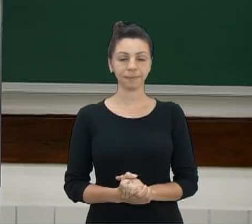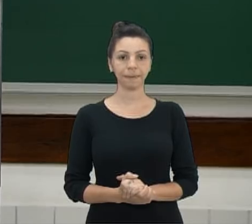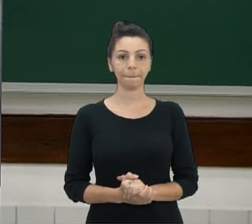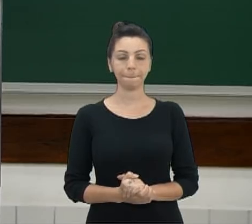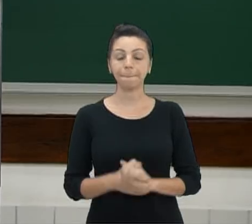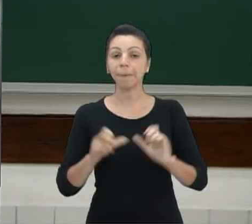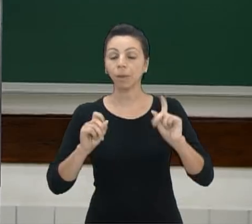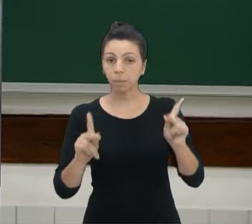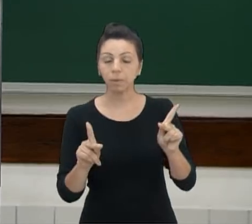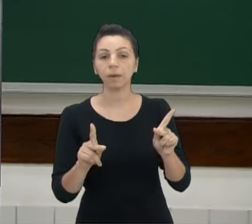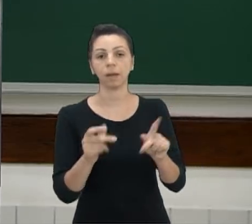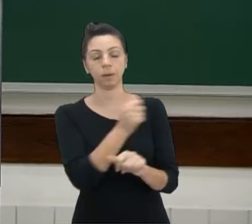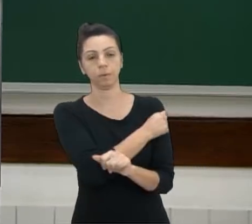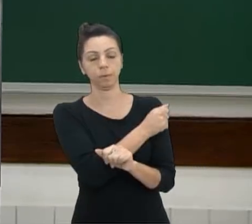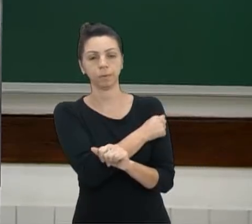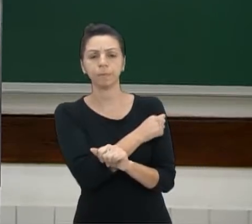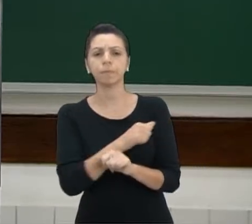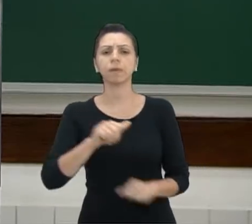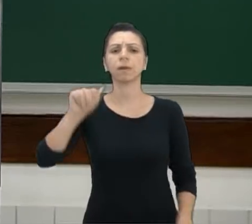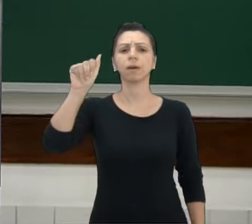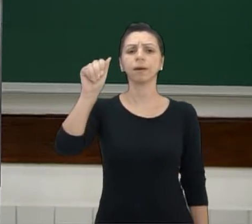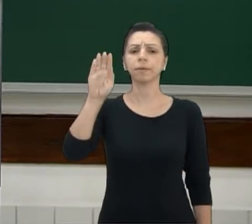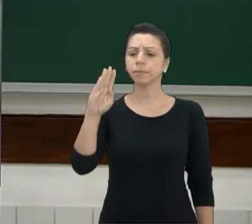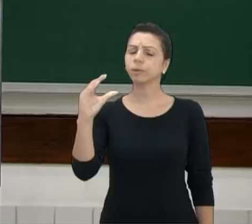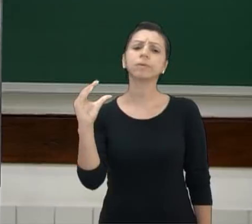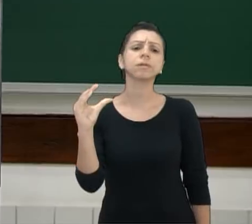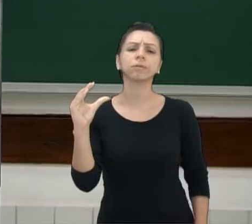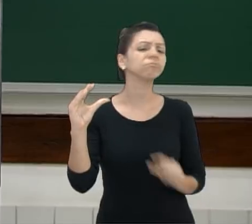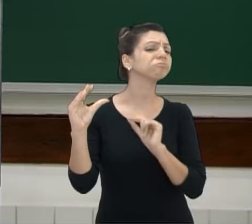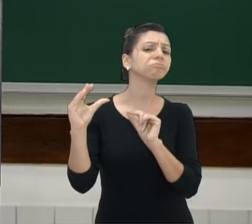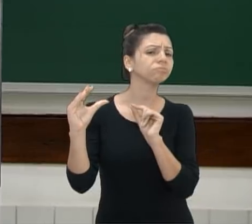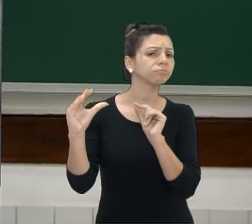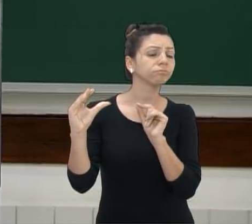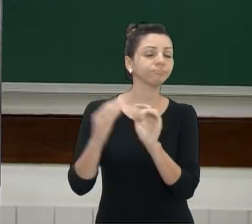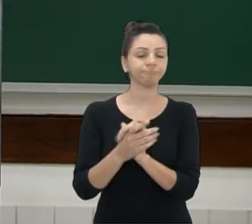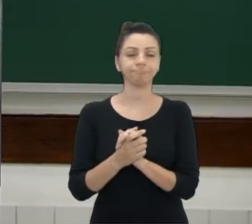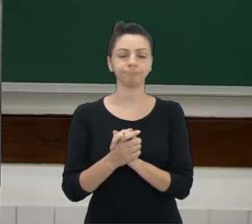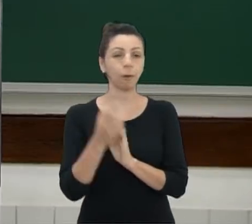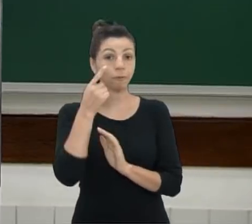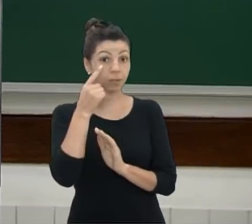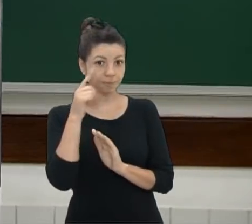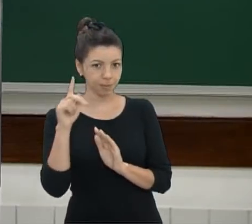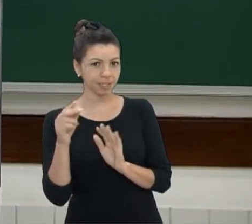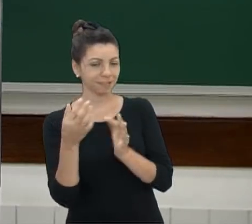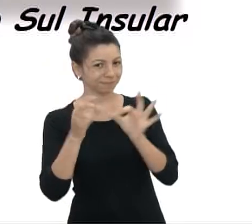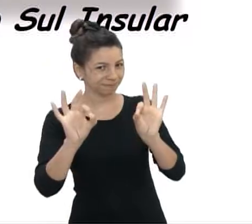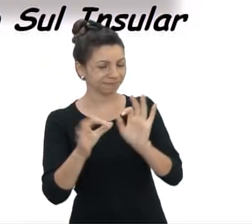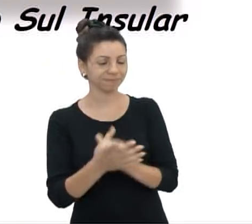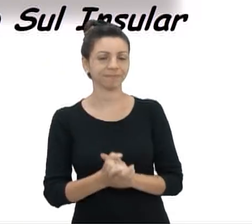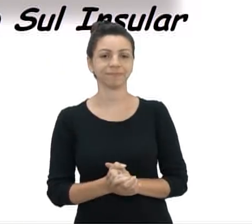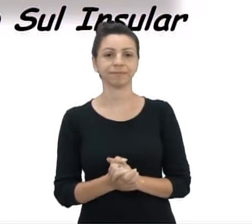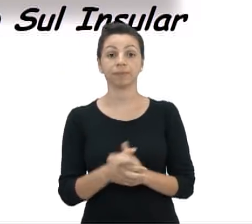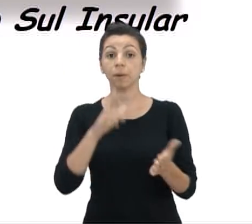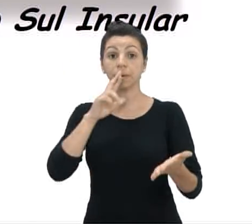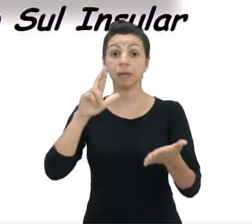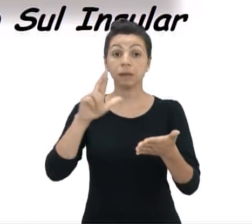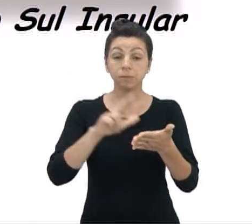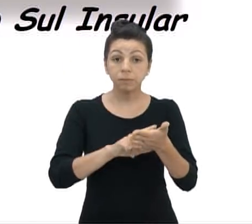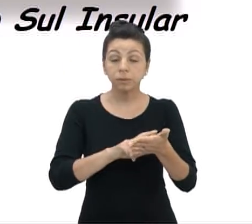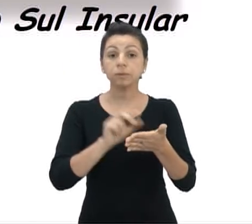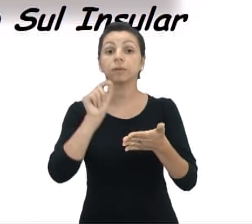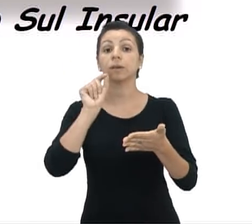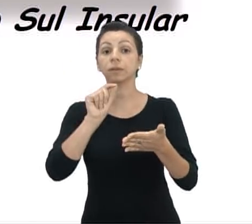Muito bem, estudante. Letra A, letra B ou letra C? Vamos ver se você acertou. A resposta correta é